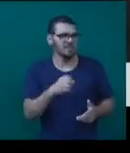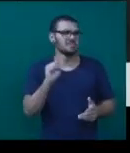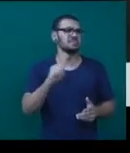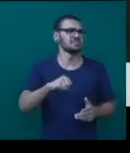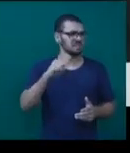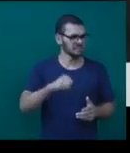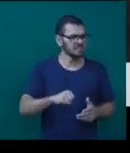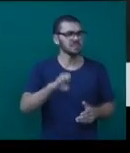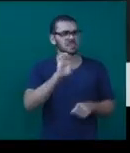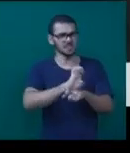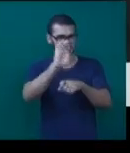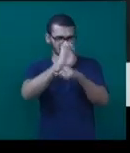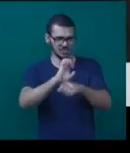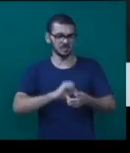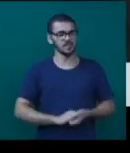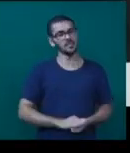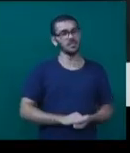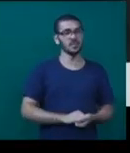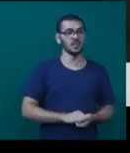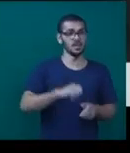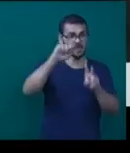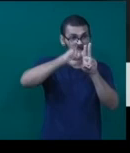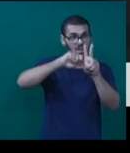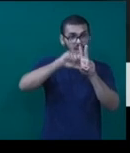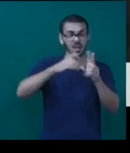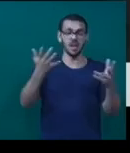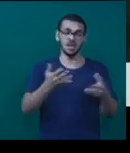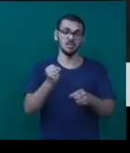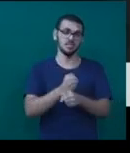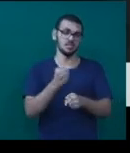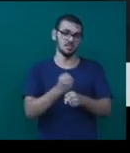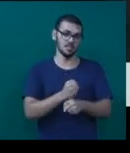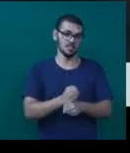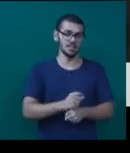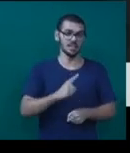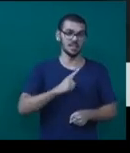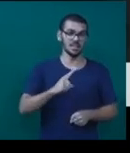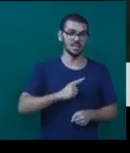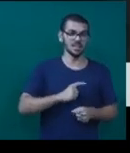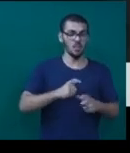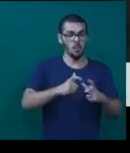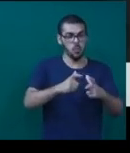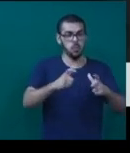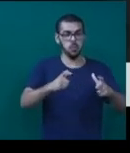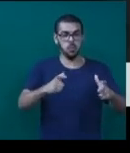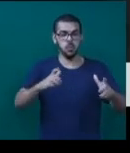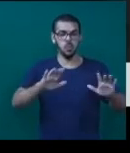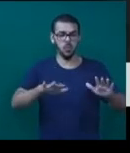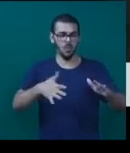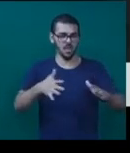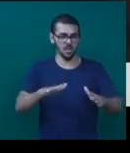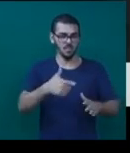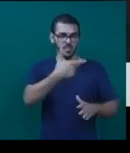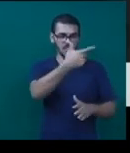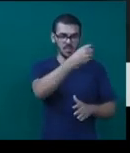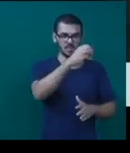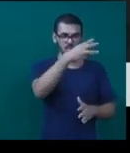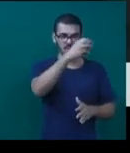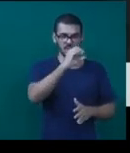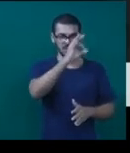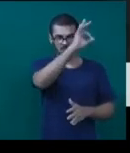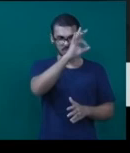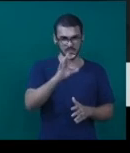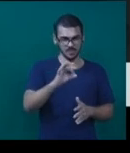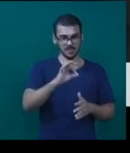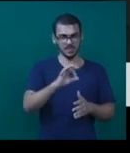estado. Somente nos 2 primeiros meses deste ano, houve um aumento de mais de